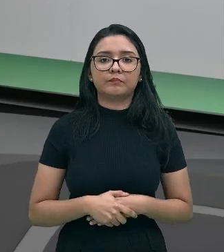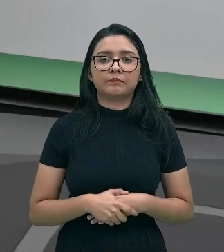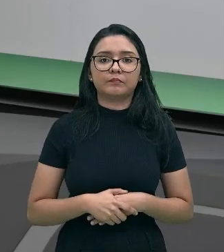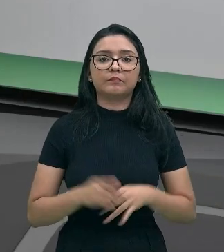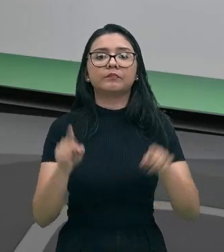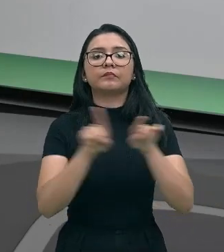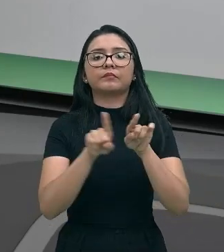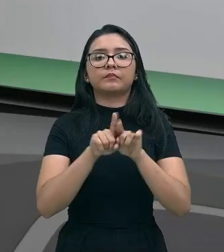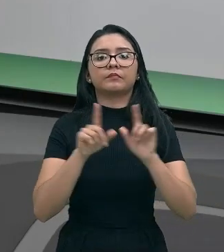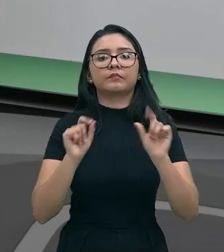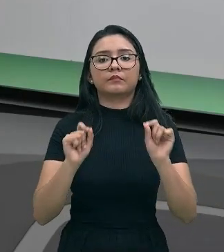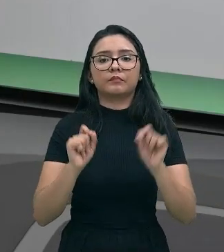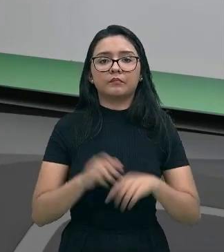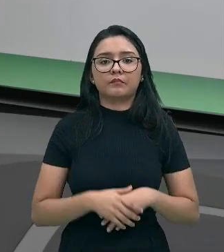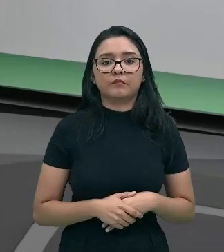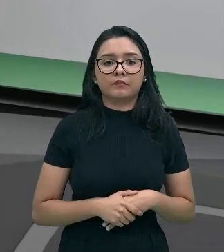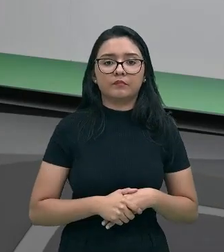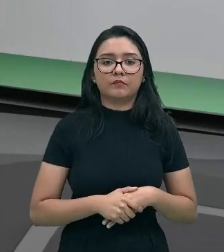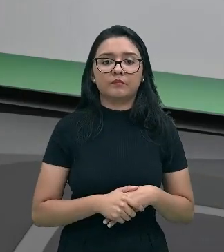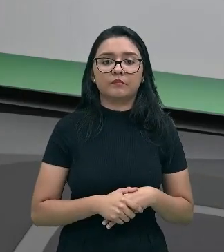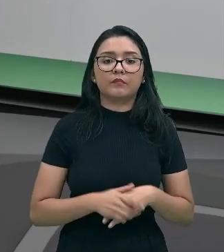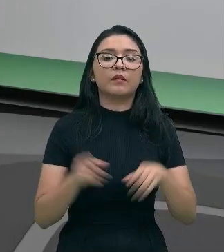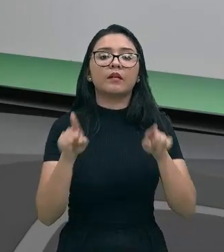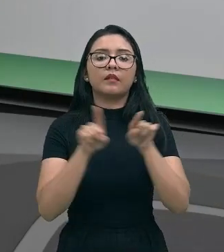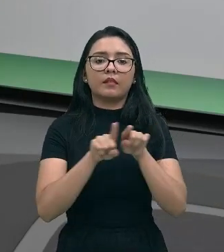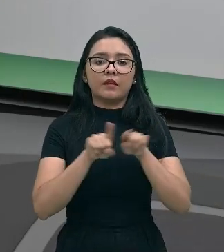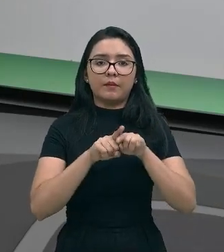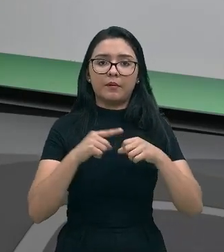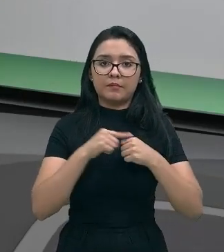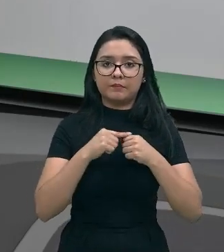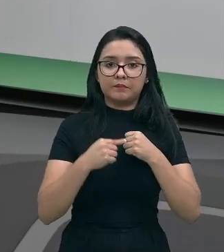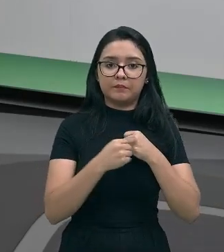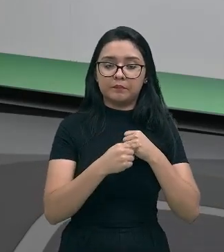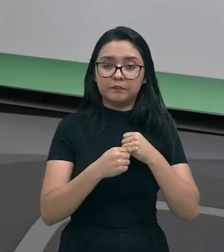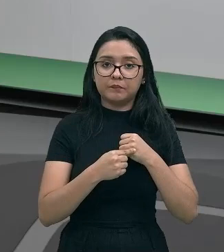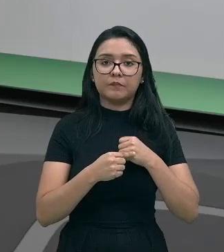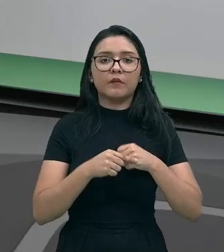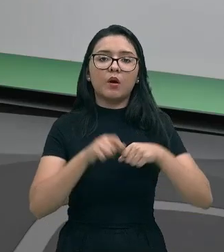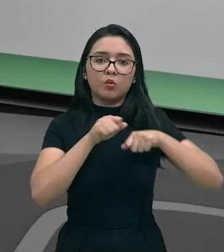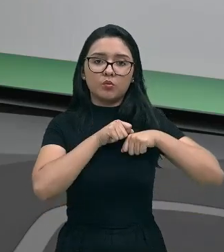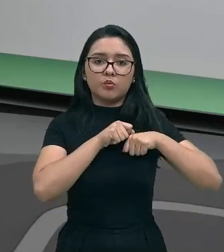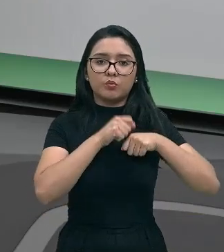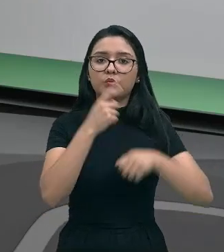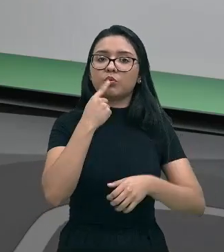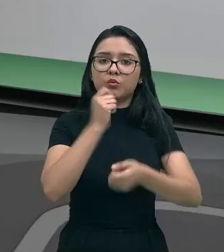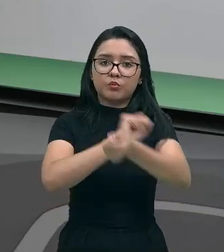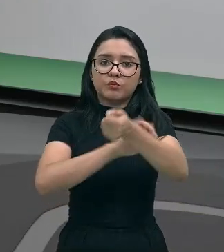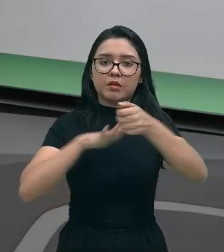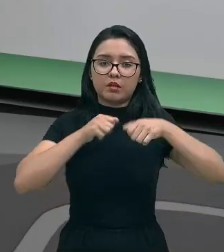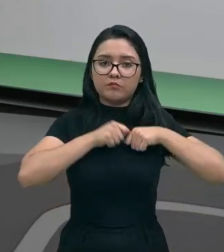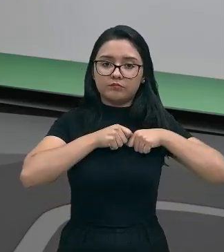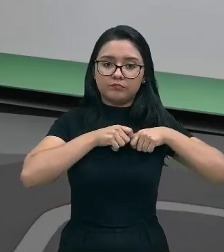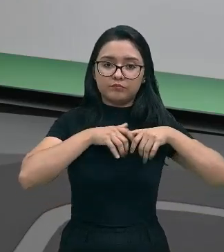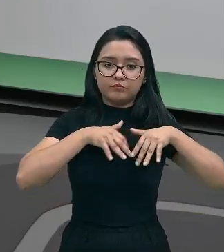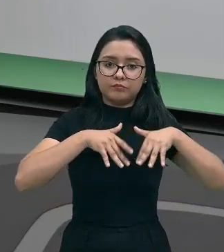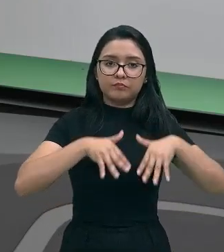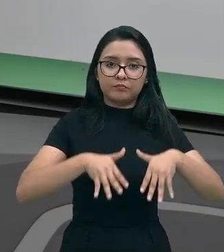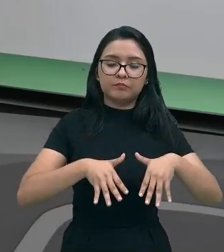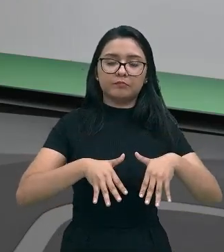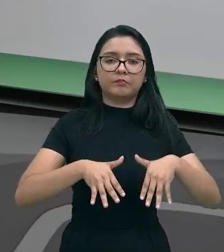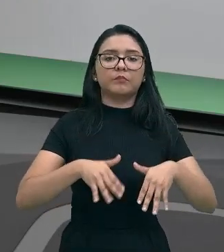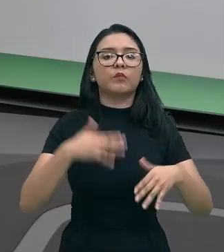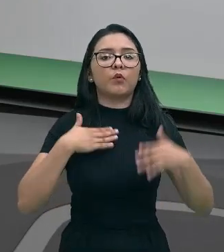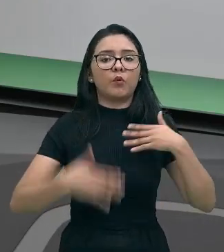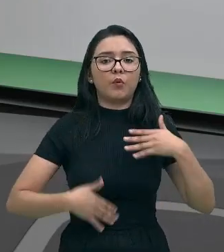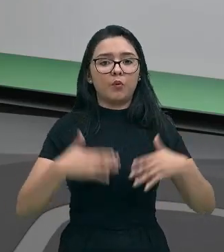aqui a aorta, né? A pontinha da aorta, para onde o sangue vai ser enviado para todo o corpo, né? Então a gente observa aqui